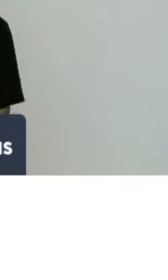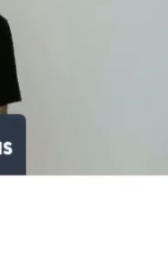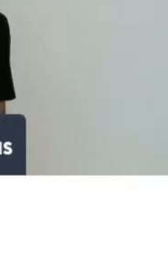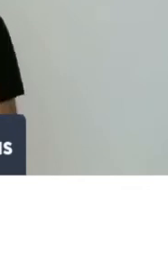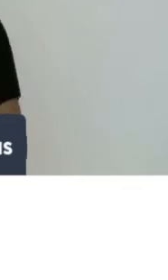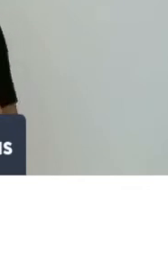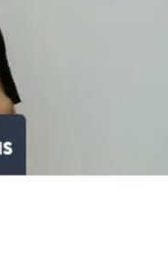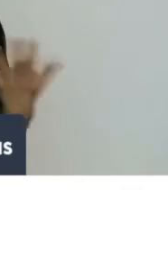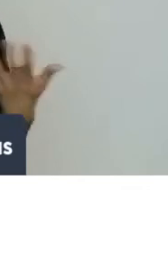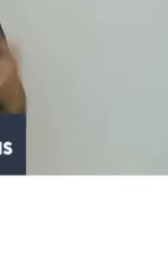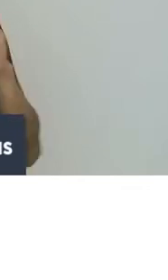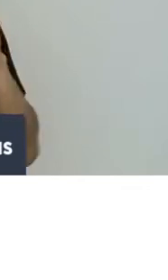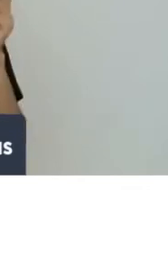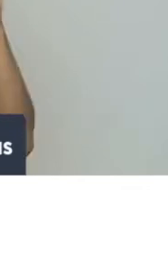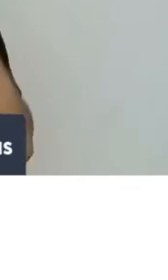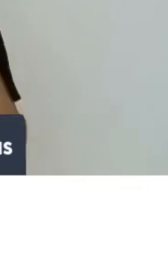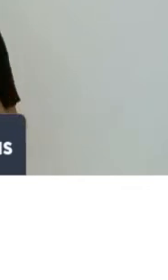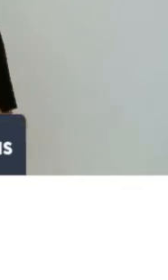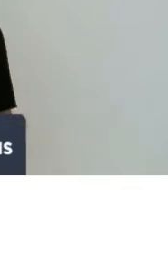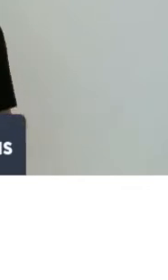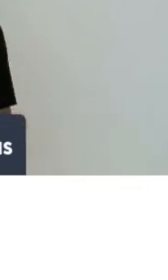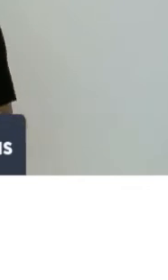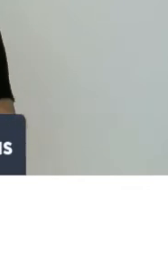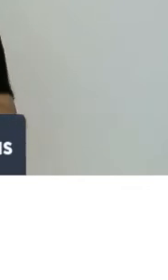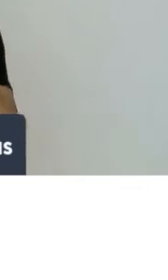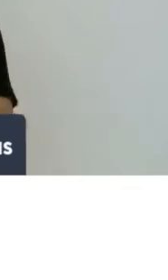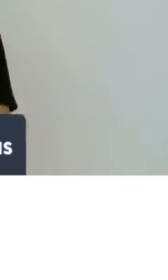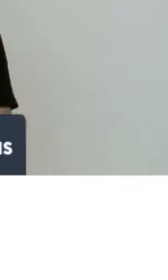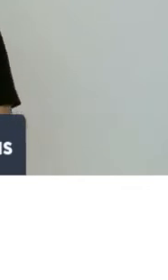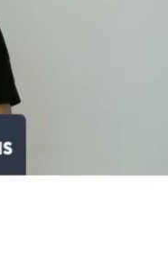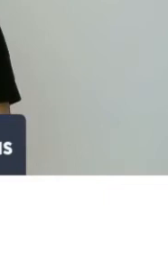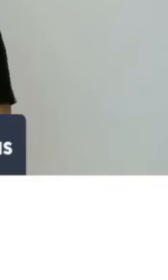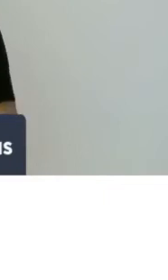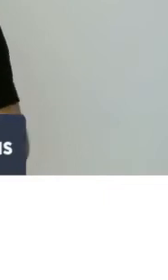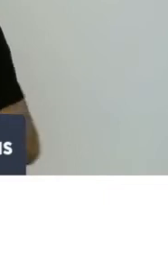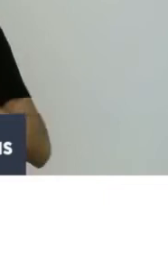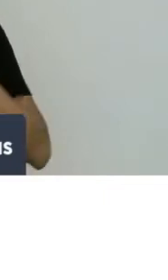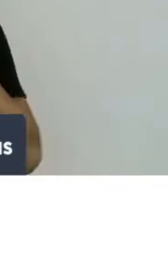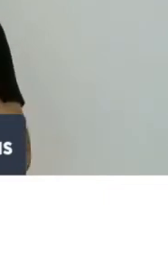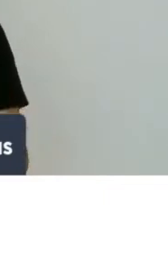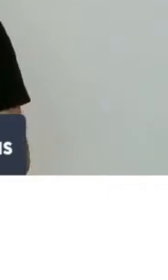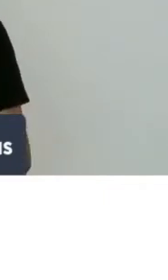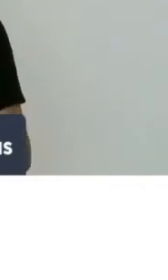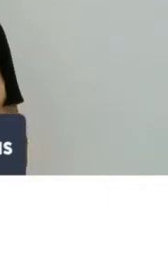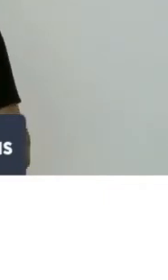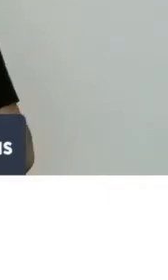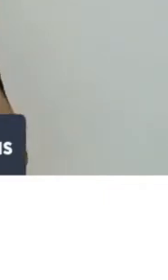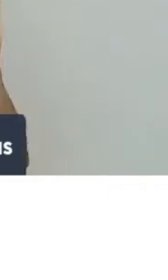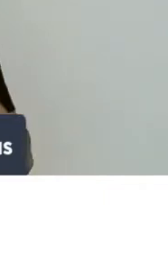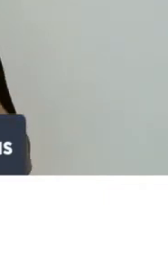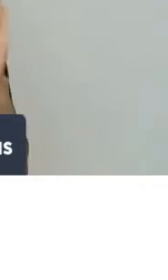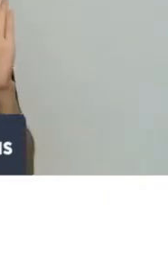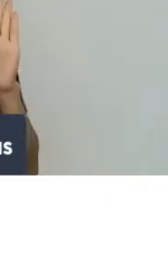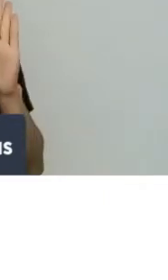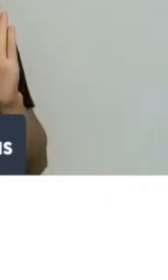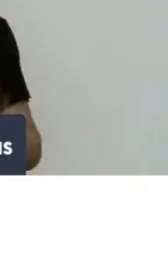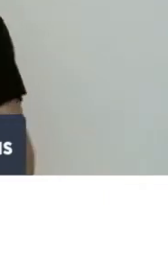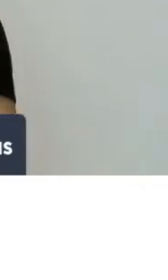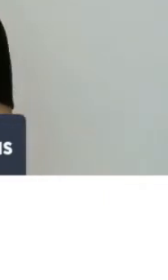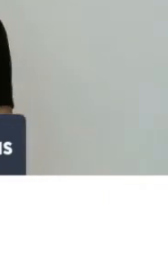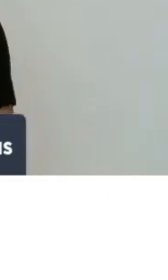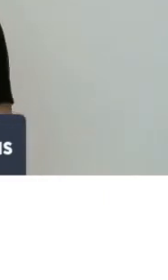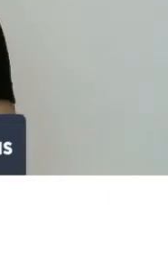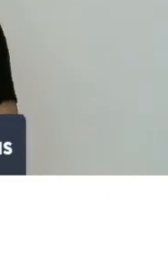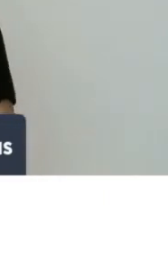de hoje. Diversos casos de censura contra conteúdos LGBTs em editais de agências de governo